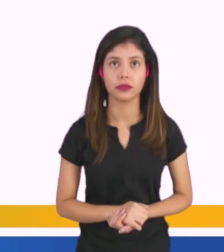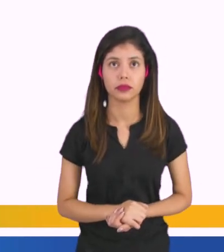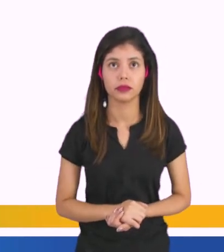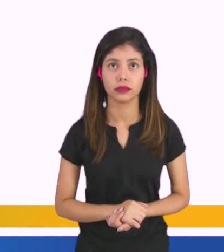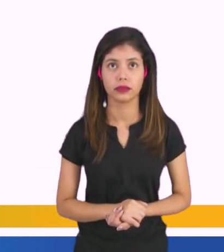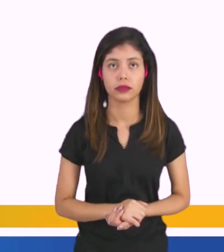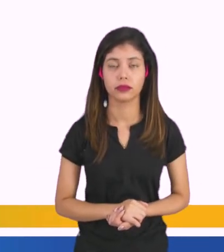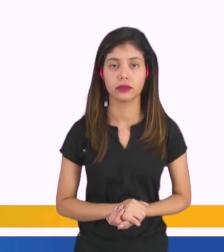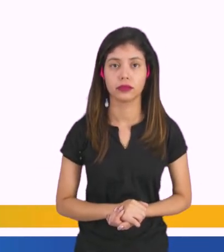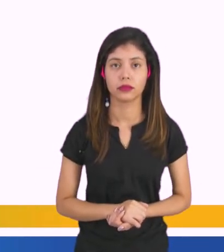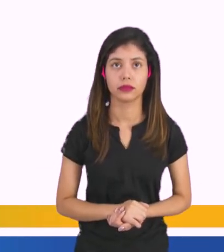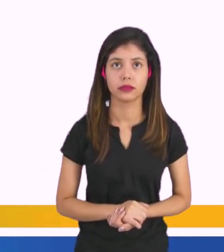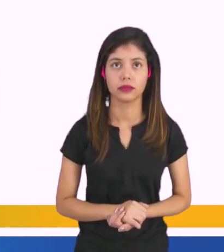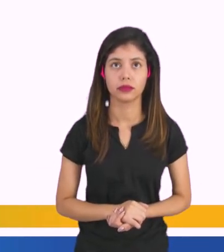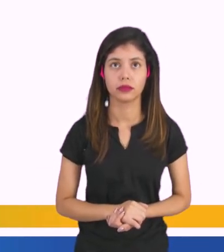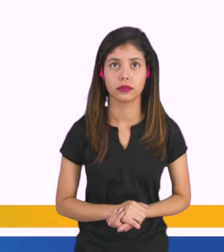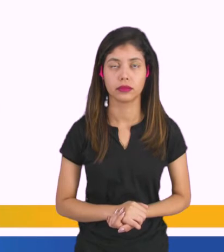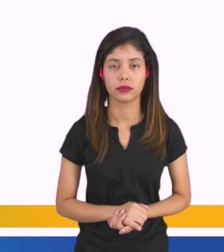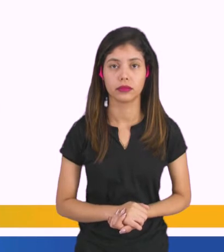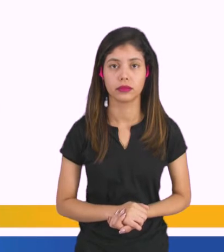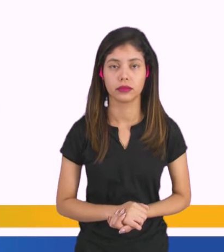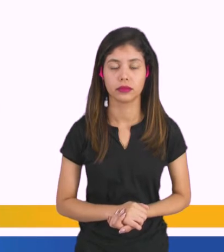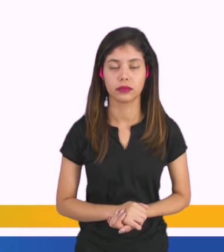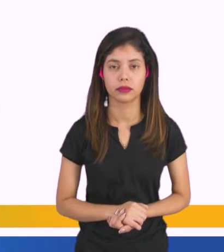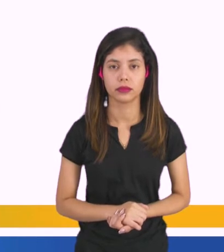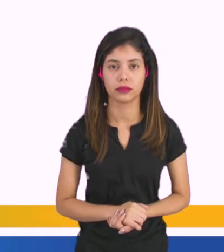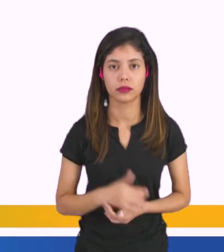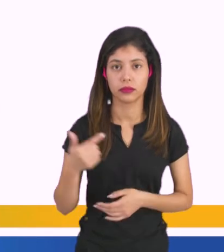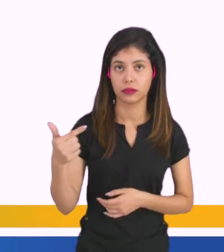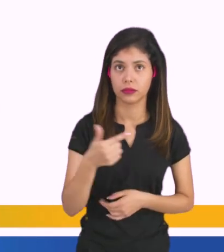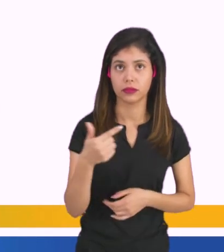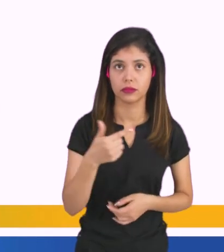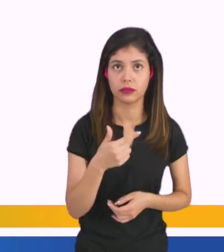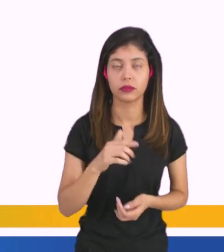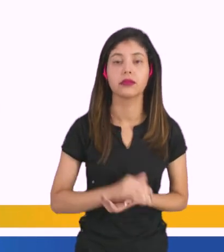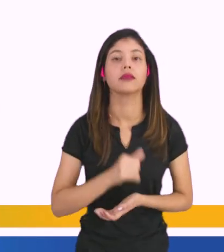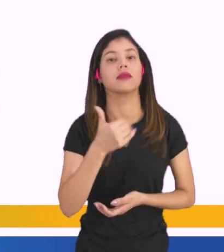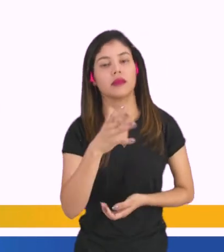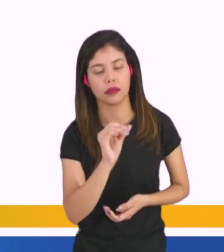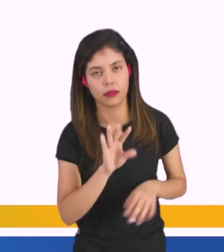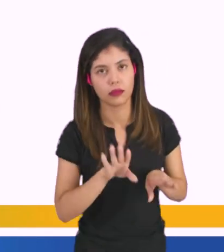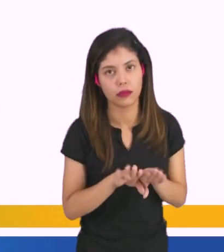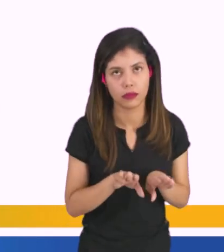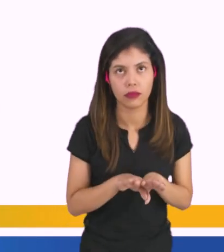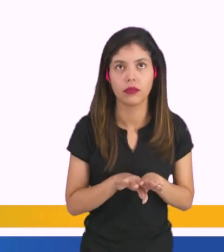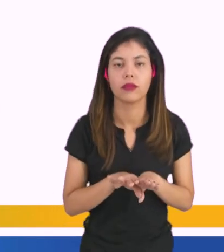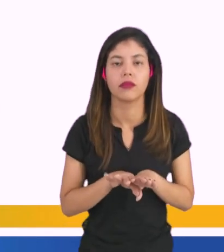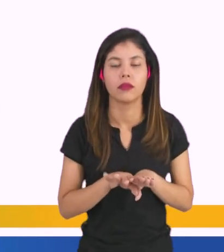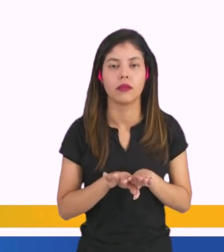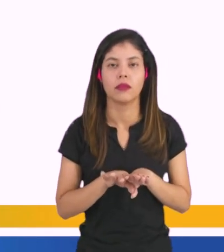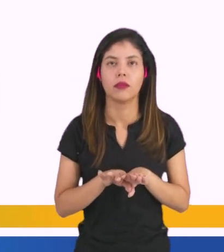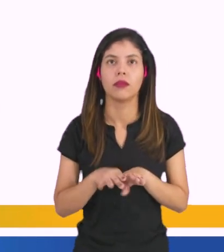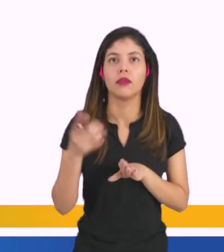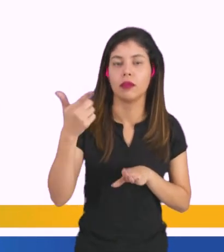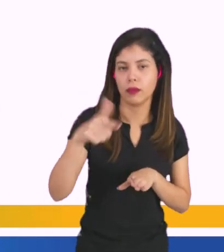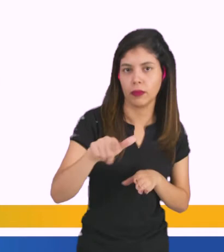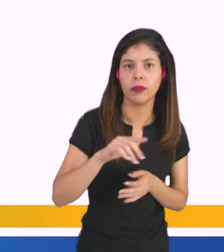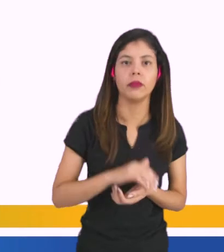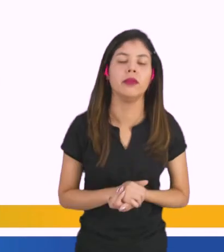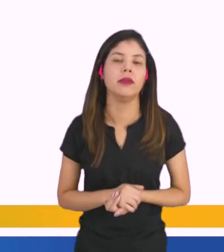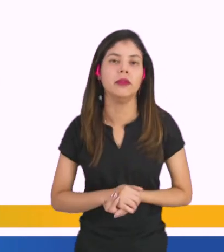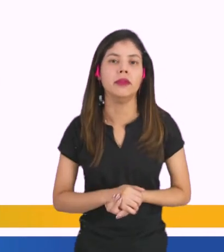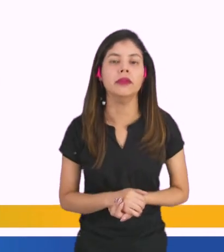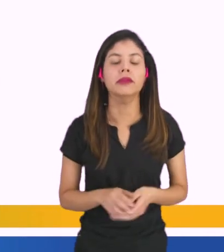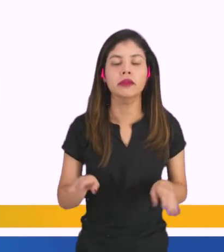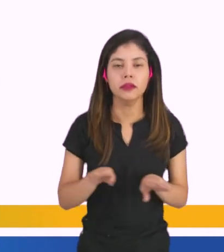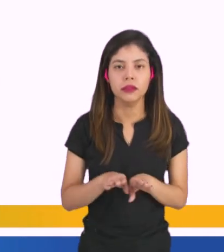de igual modo, na segunda posição dos algarismos, nós também vamos ter 10 elementos. Novamente, nós